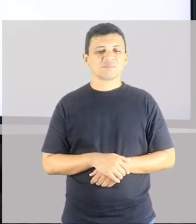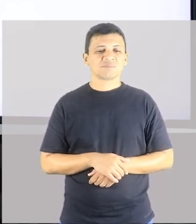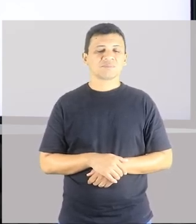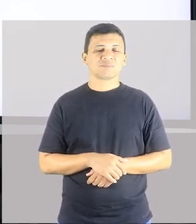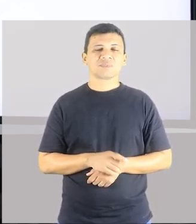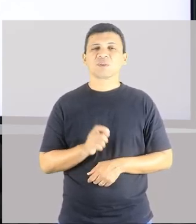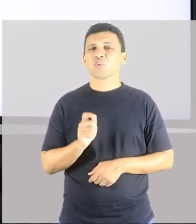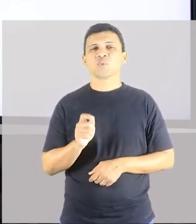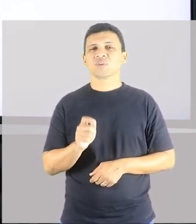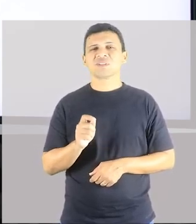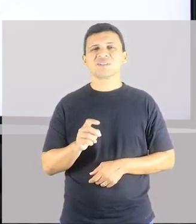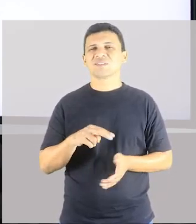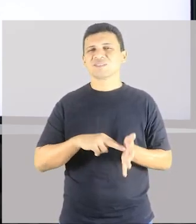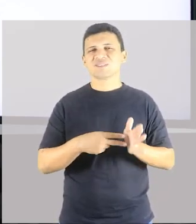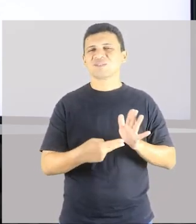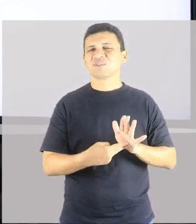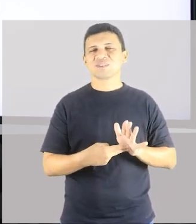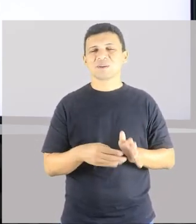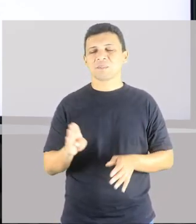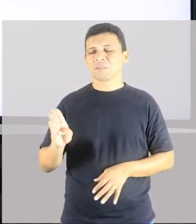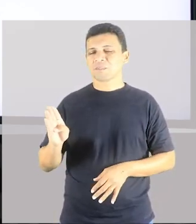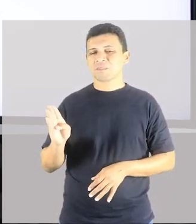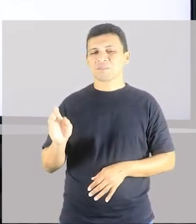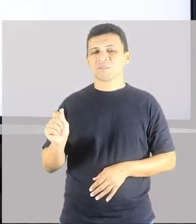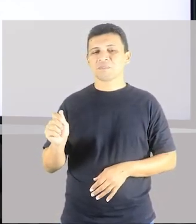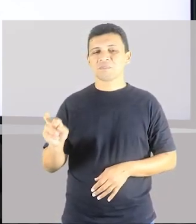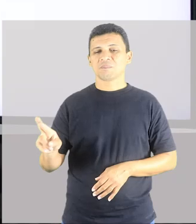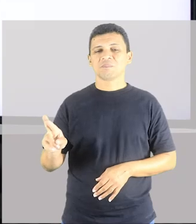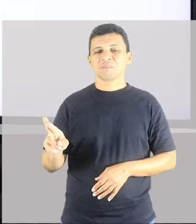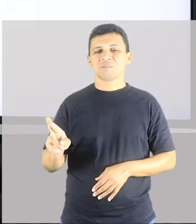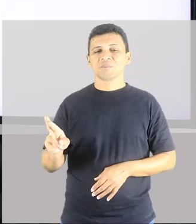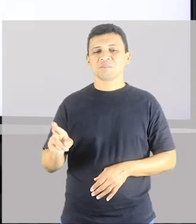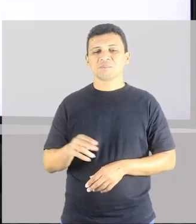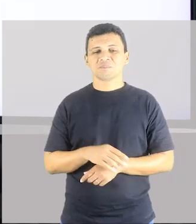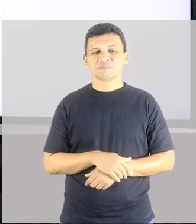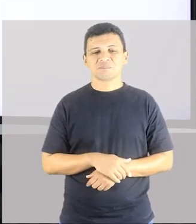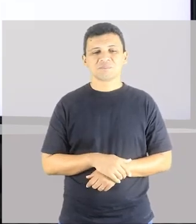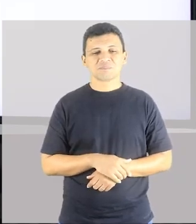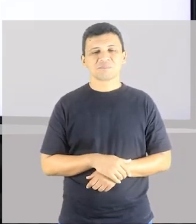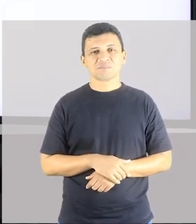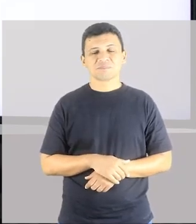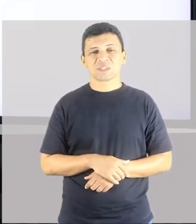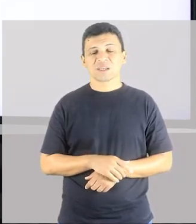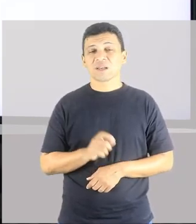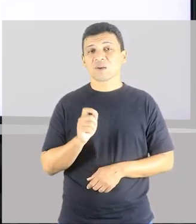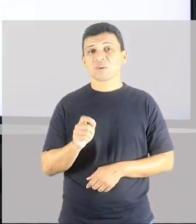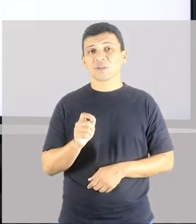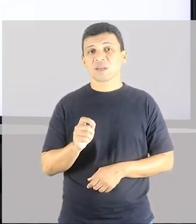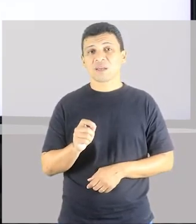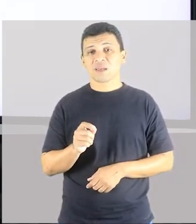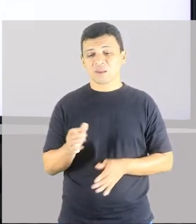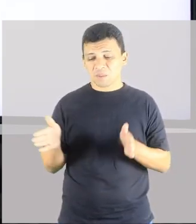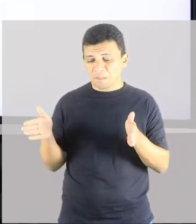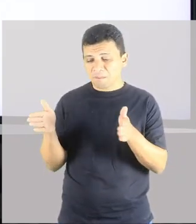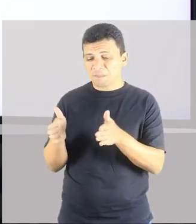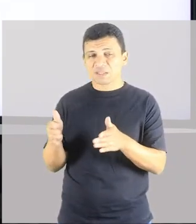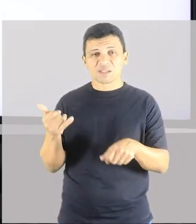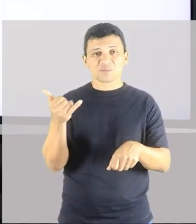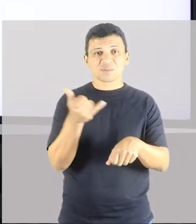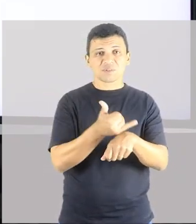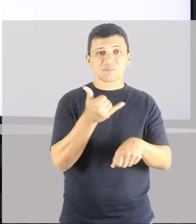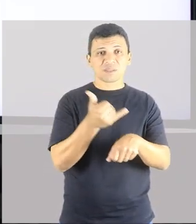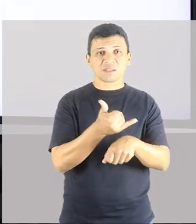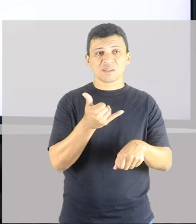metal. Então, o que seria essa barra ou essa bar em inglês? Seria um pedaço de metal, um